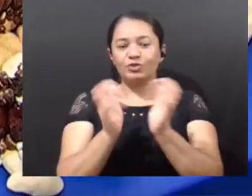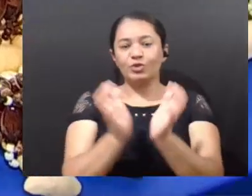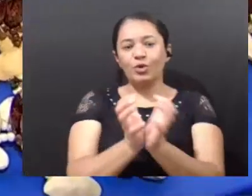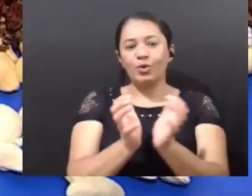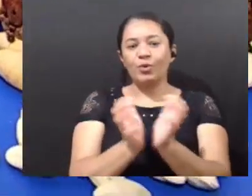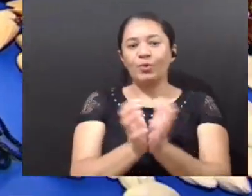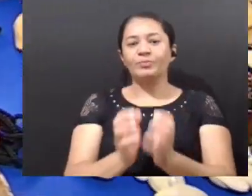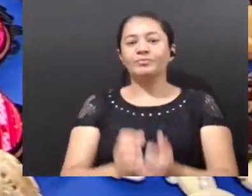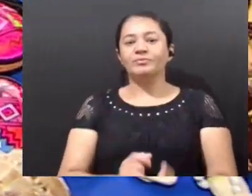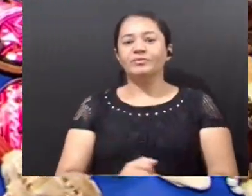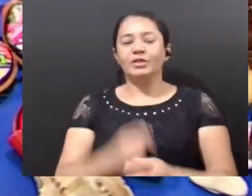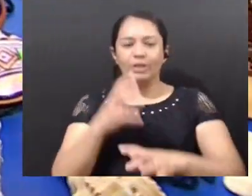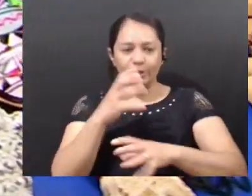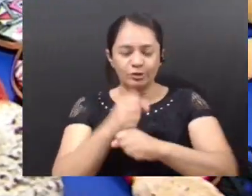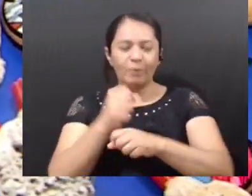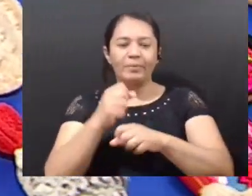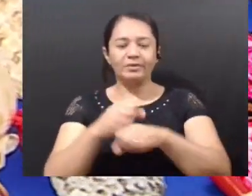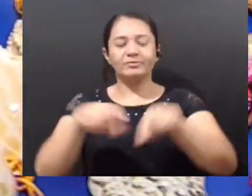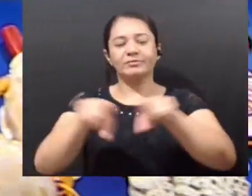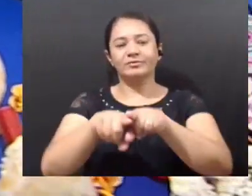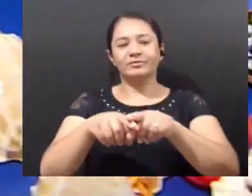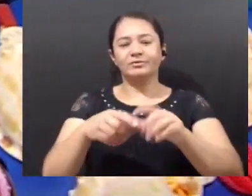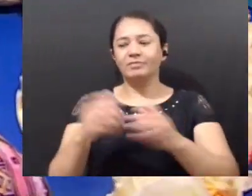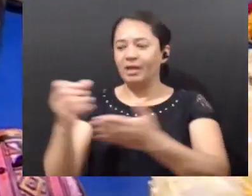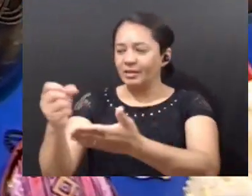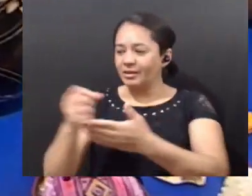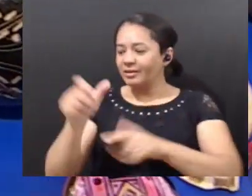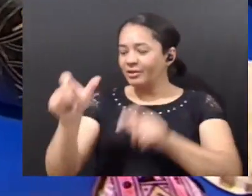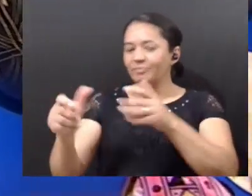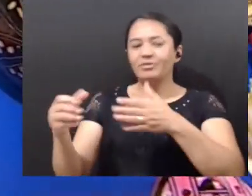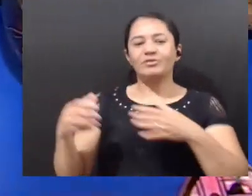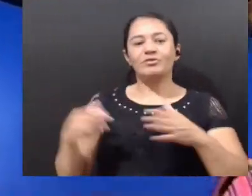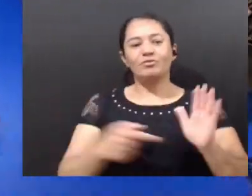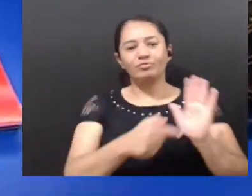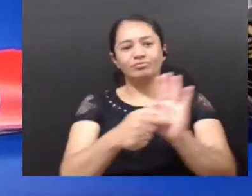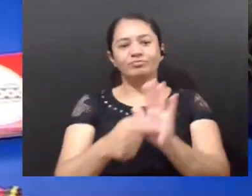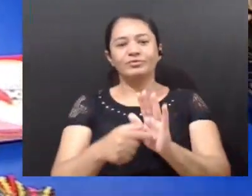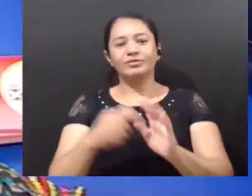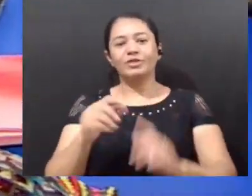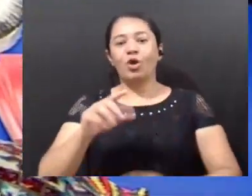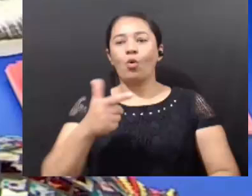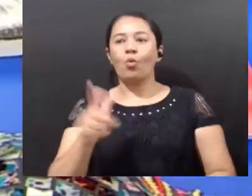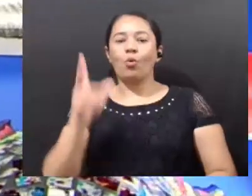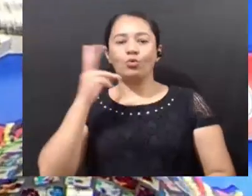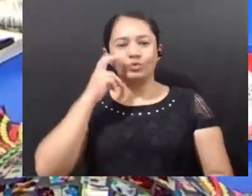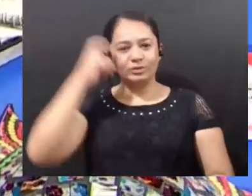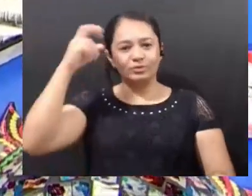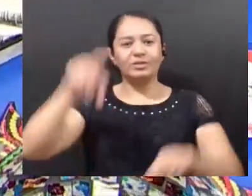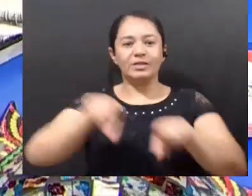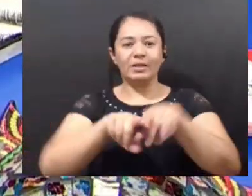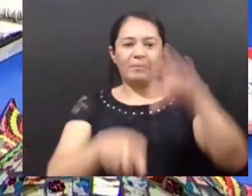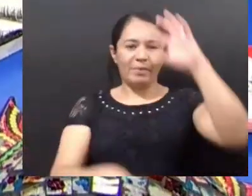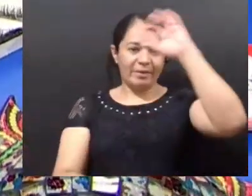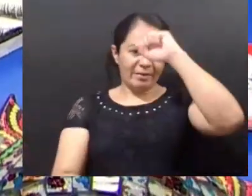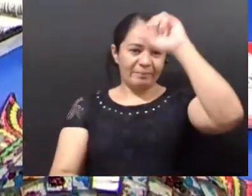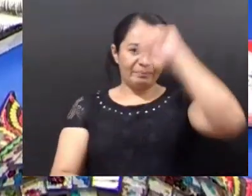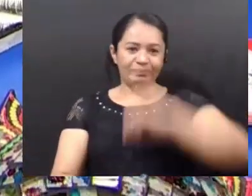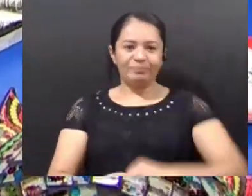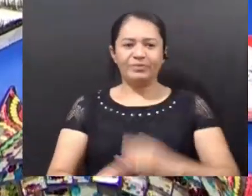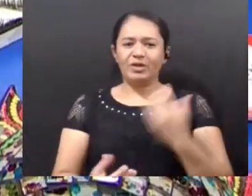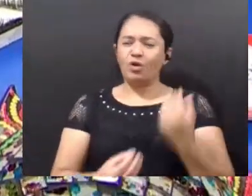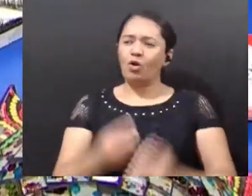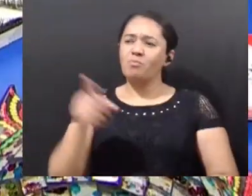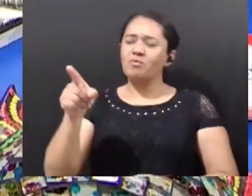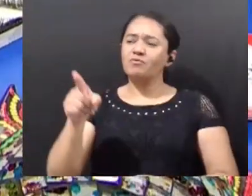também, trazendo a galera, trazendo outras culturas e também aprendendo com isso. E como é para você trazer a